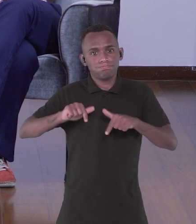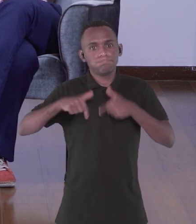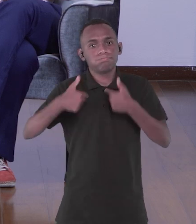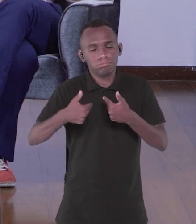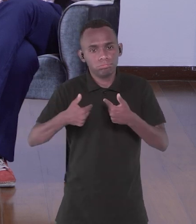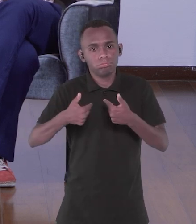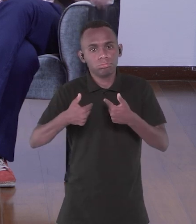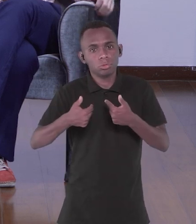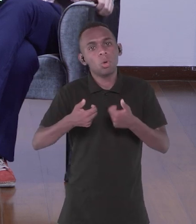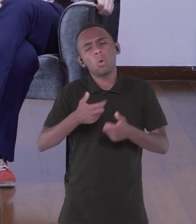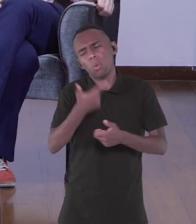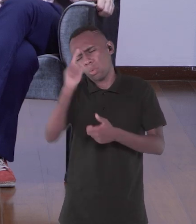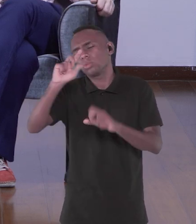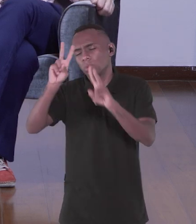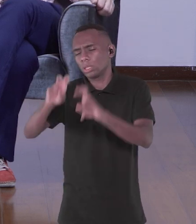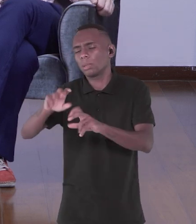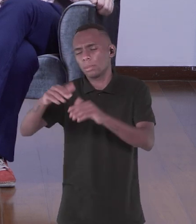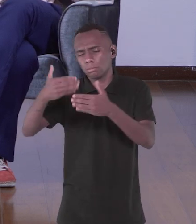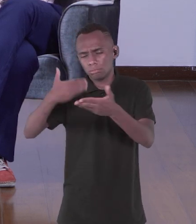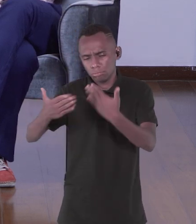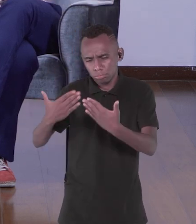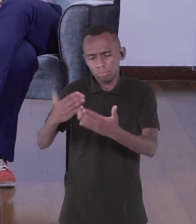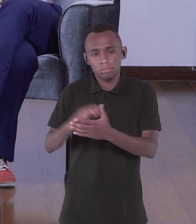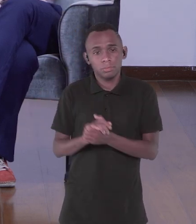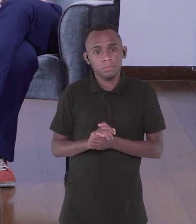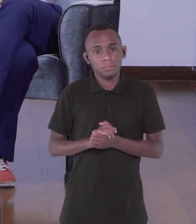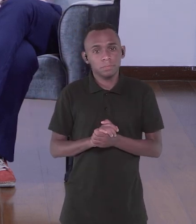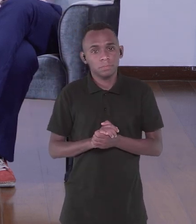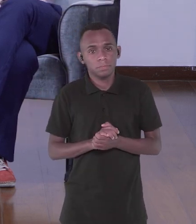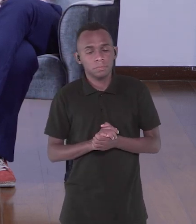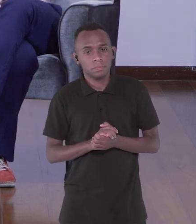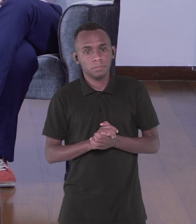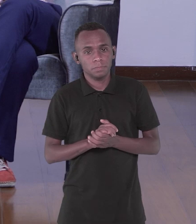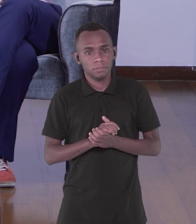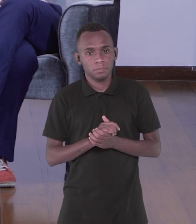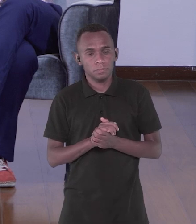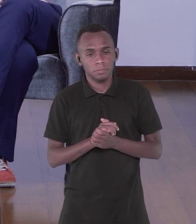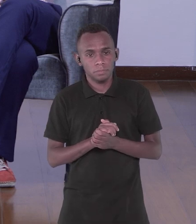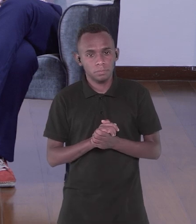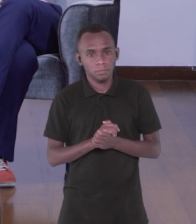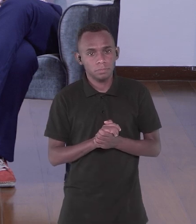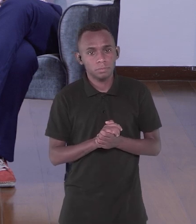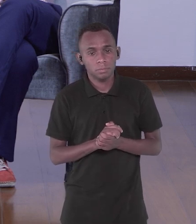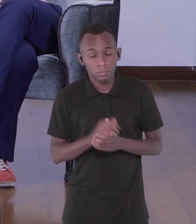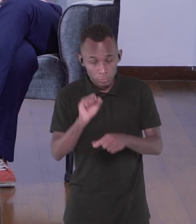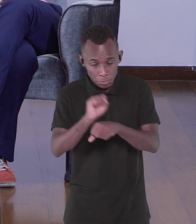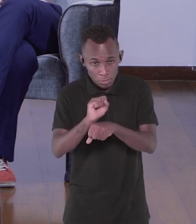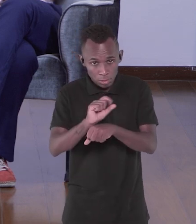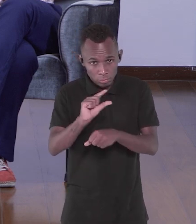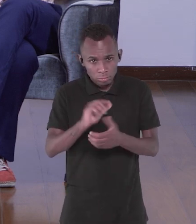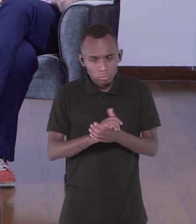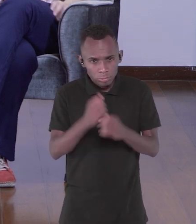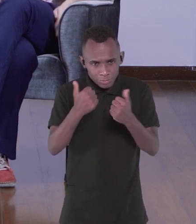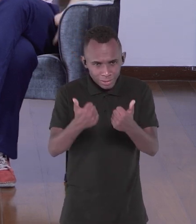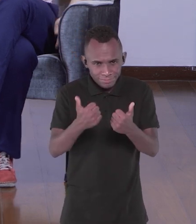isso é outra conversa. Né? Bem, hein? Espera só um minutinho. Tudo